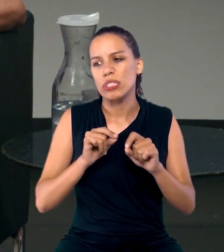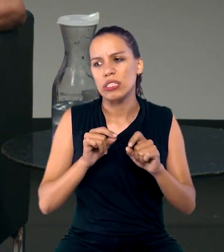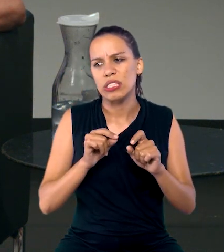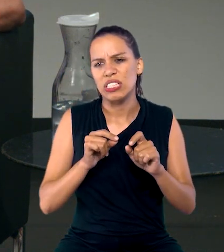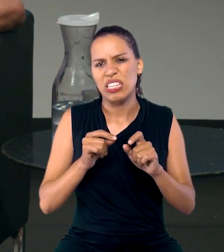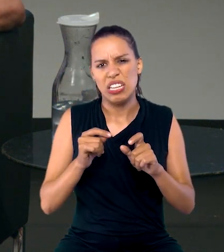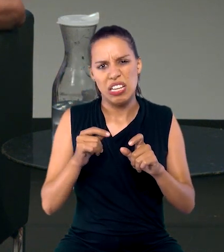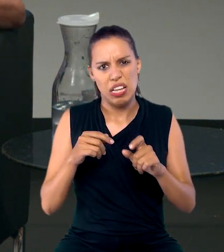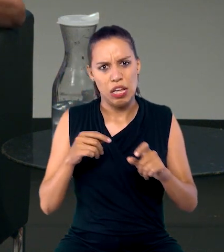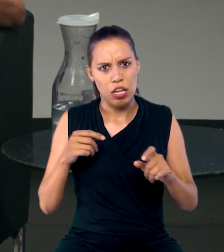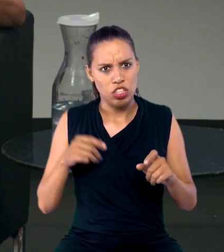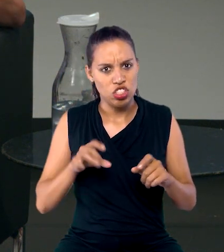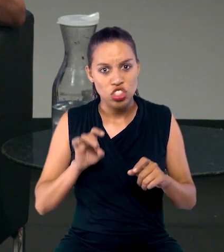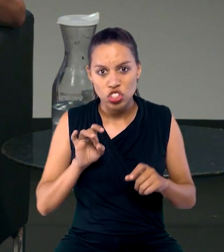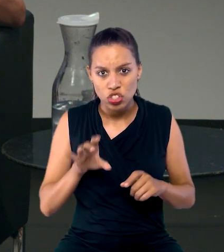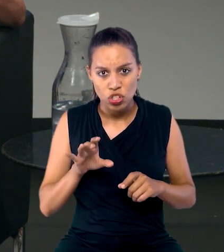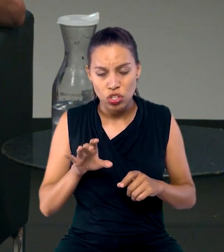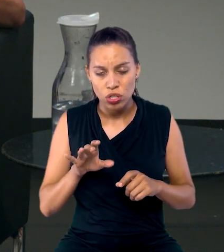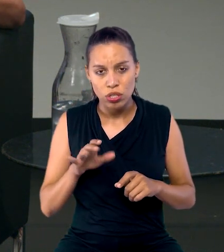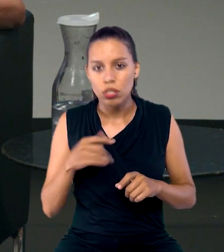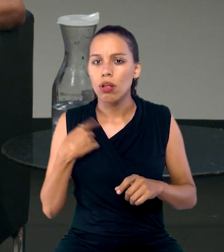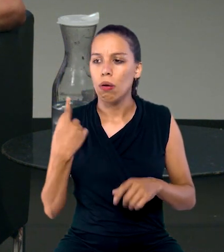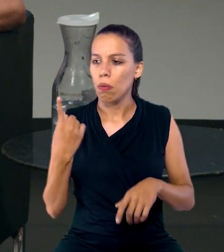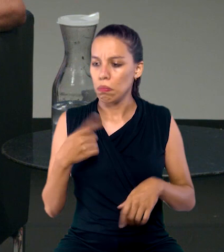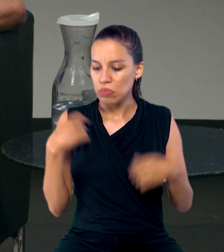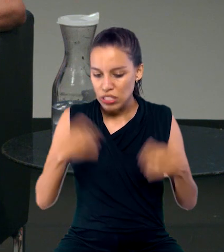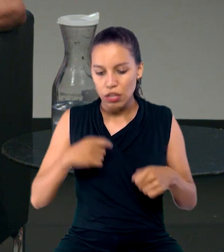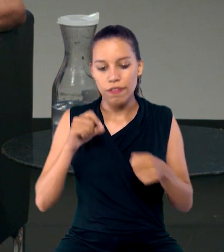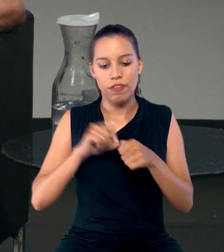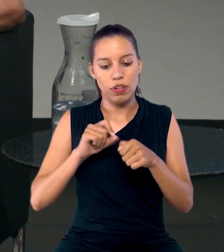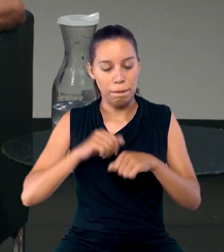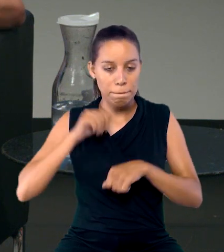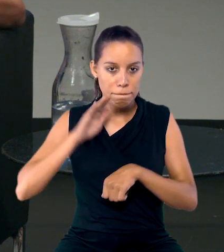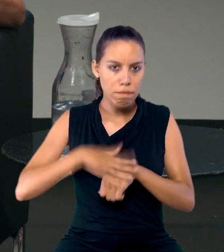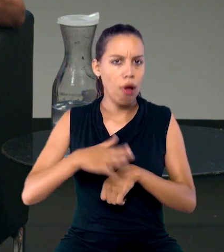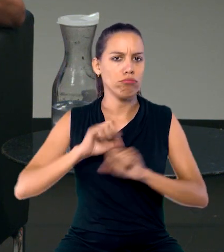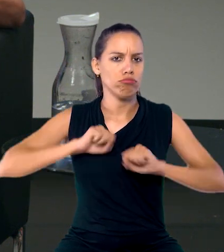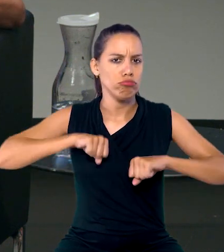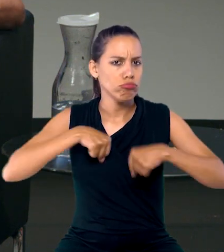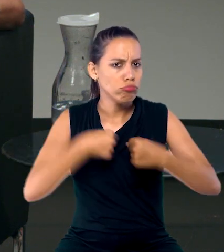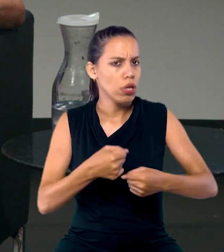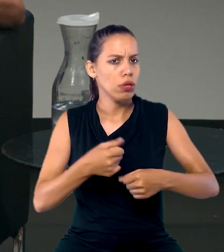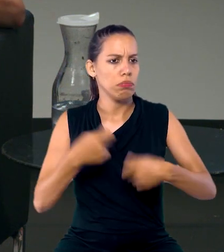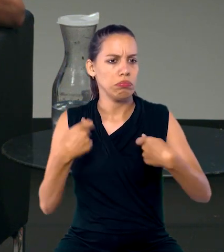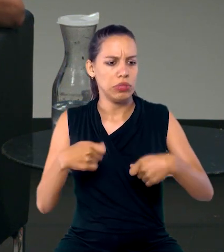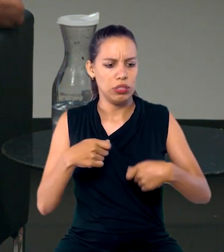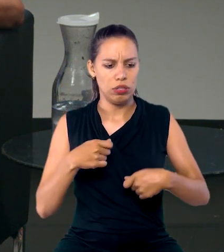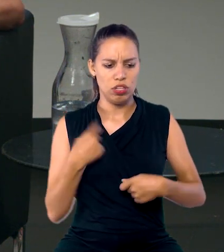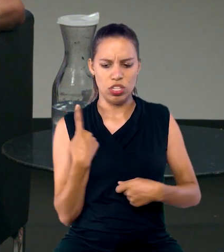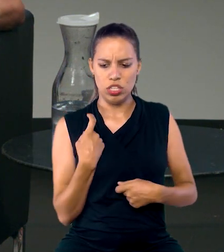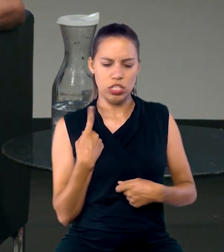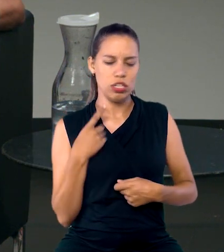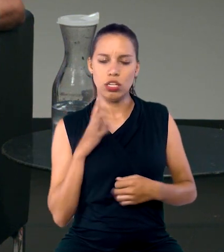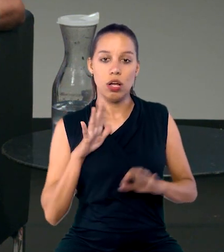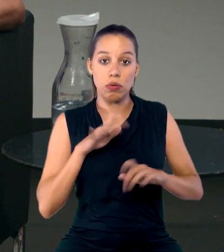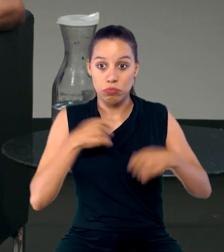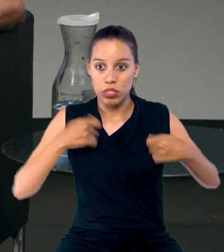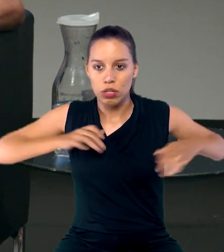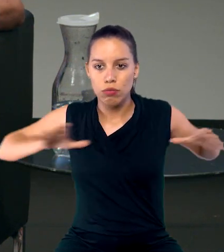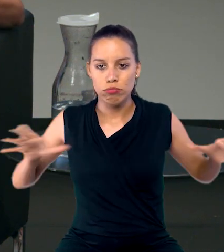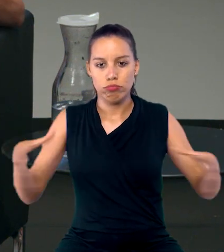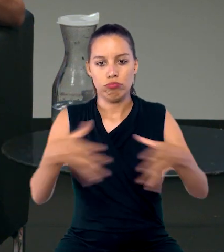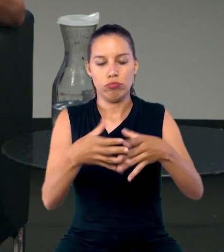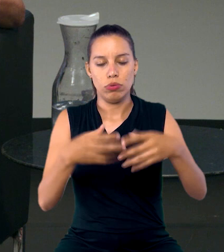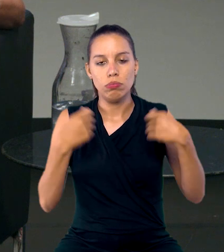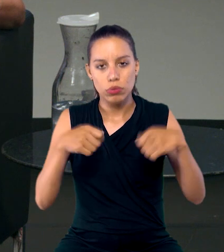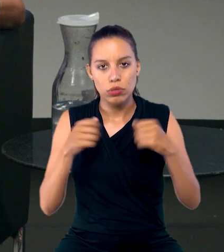basta. A gente precisa fazer também o que a gente não sabe. E a gente tem que fazer isso de forma coletiva.